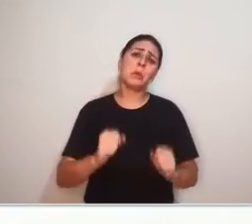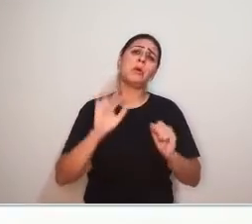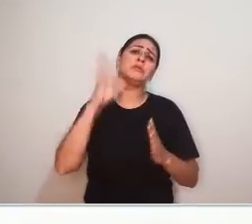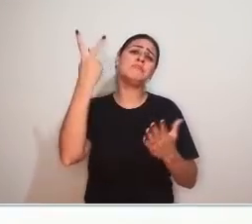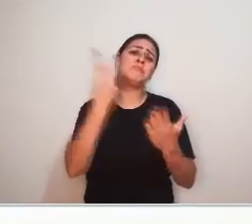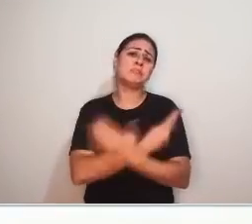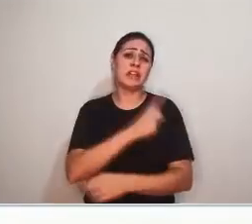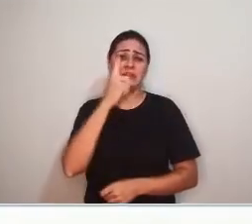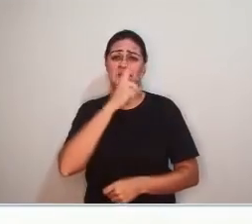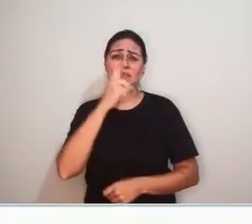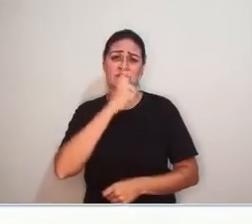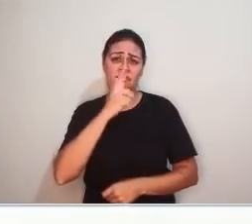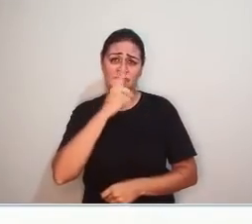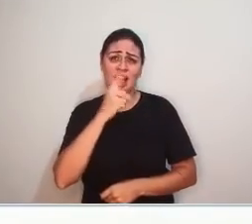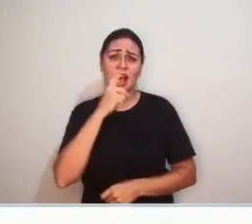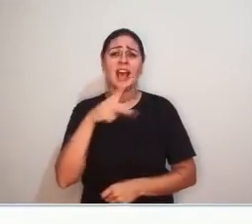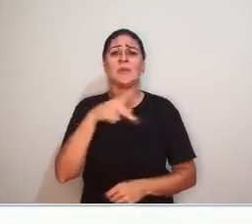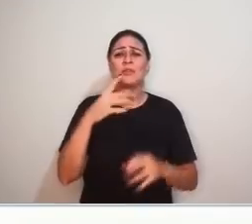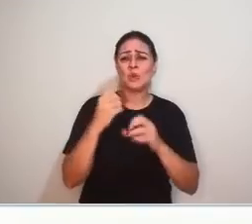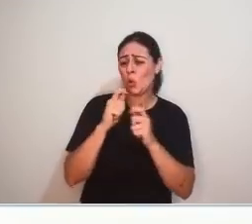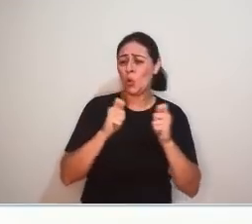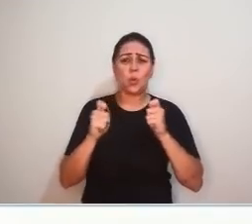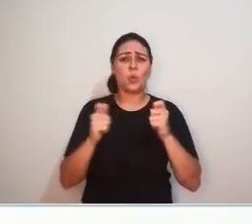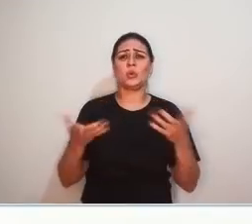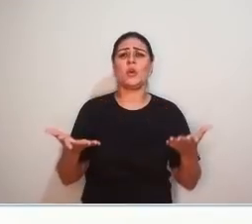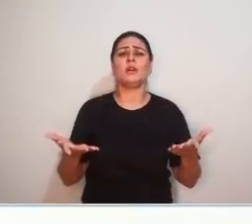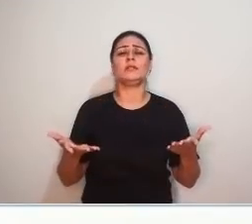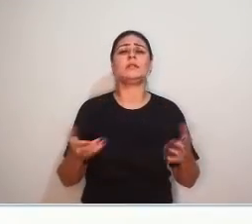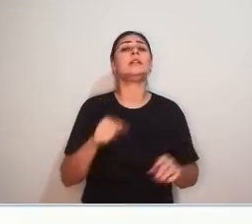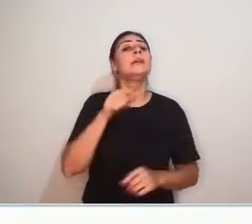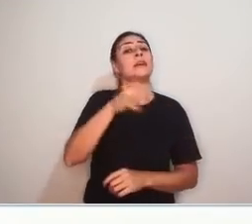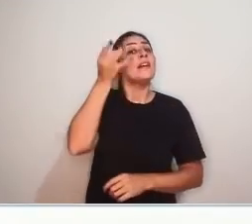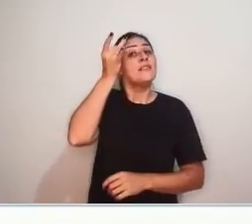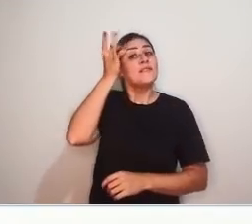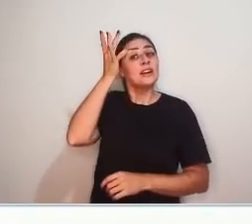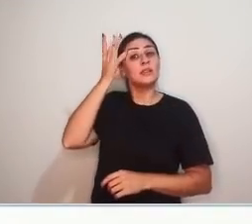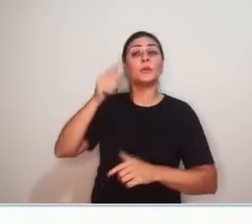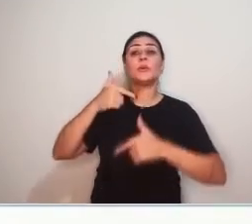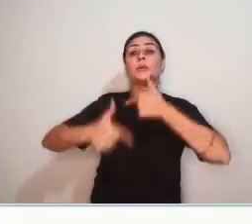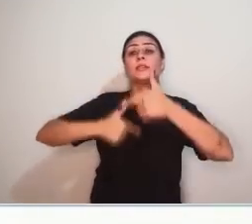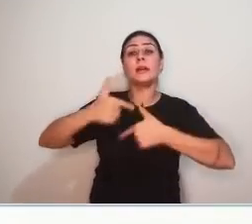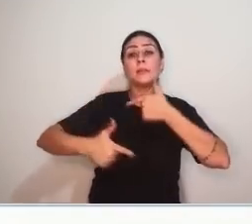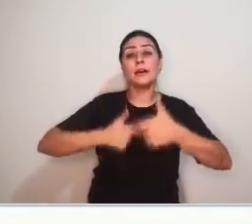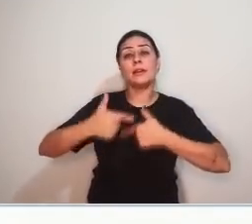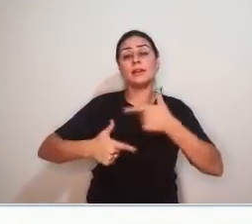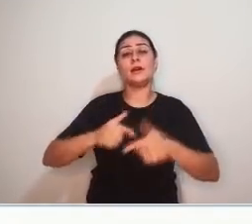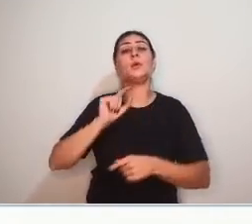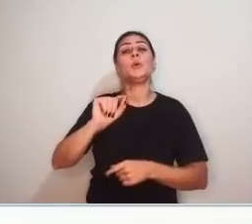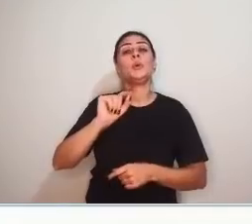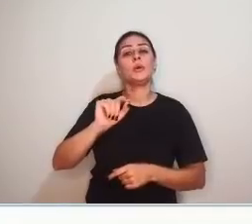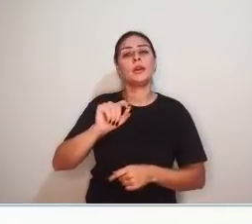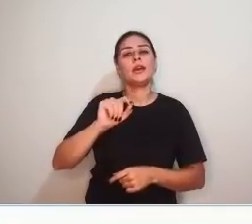está muito sujeito a falhas por parte do professor que vai estar controlando isso aí. Então, para facilitar esse trabalho,